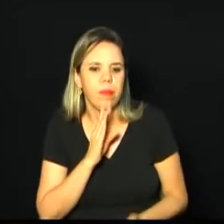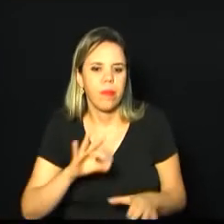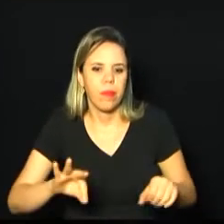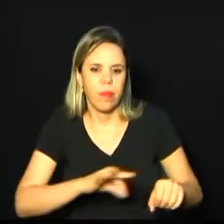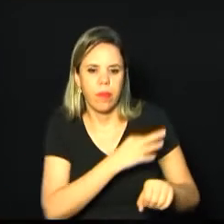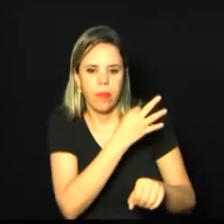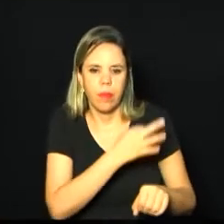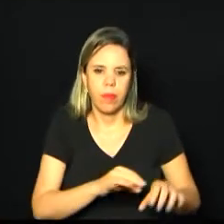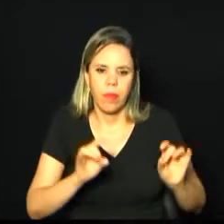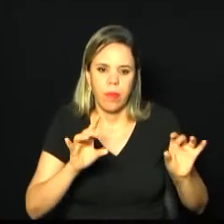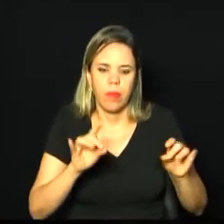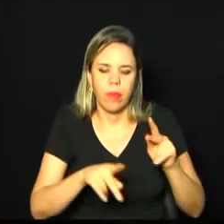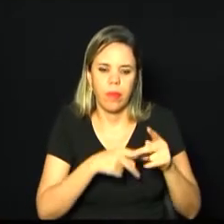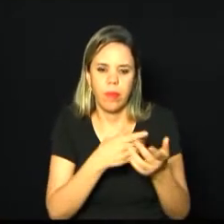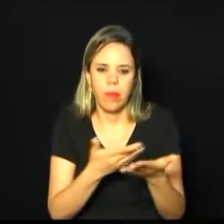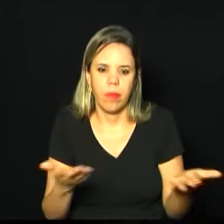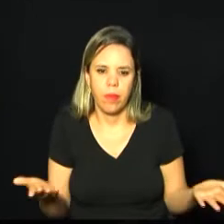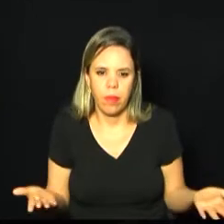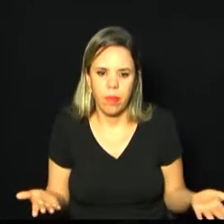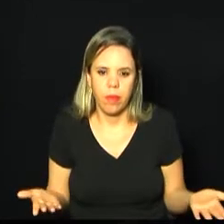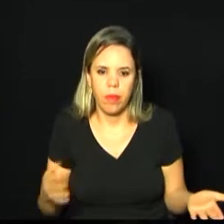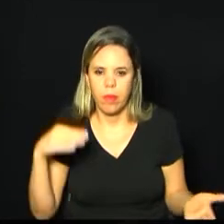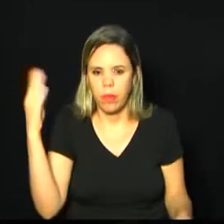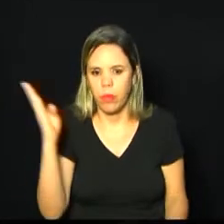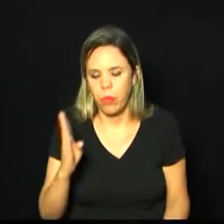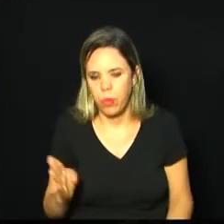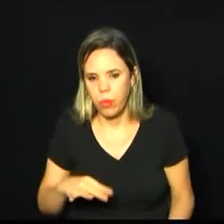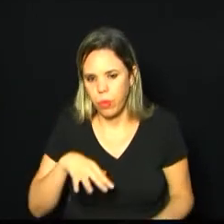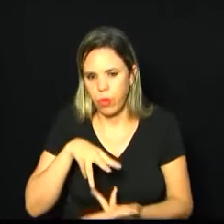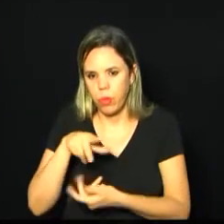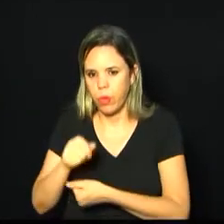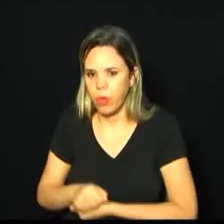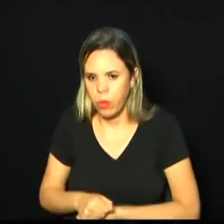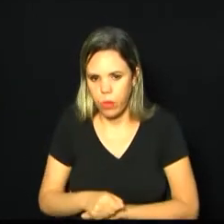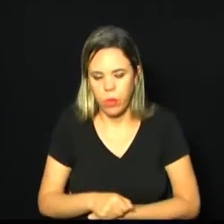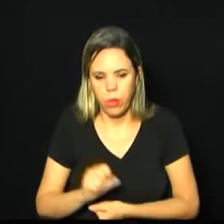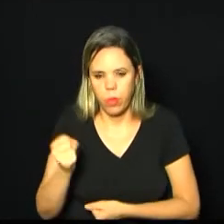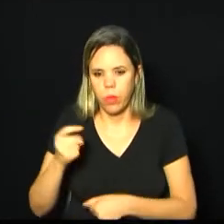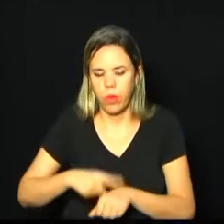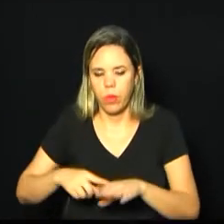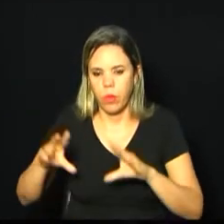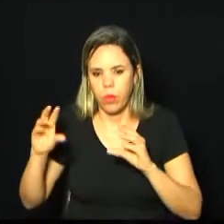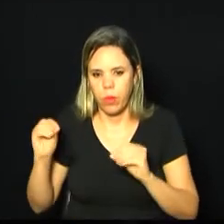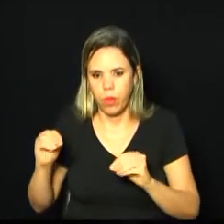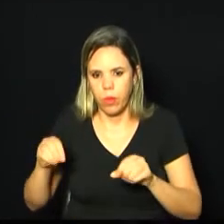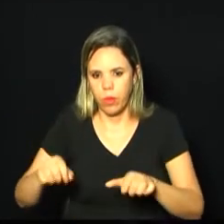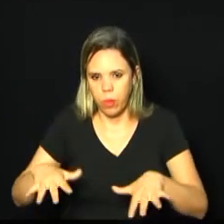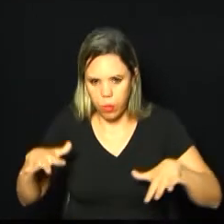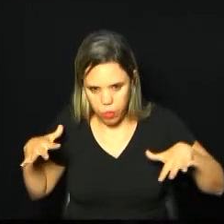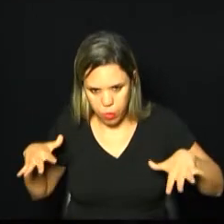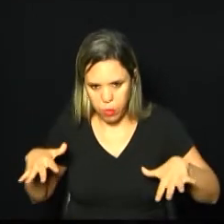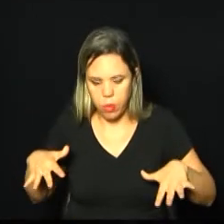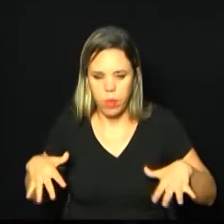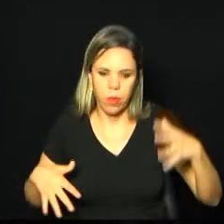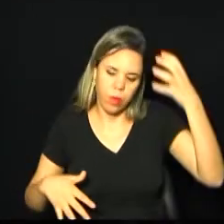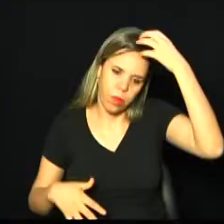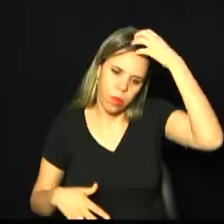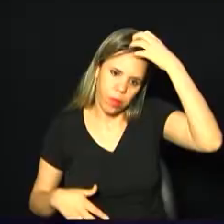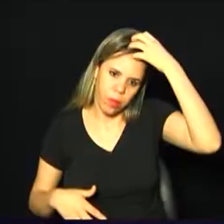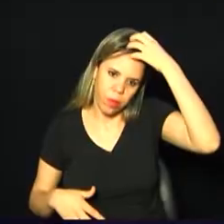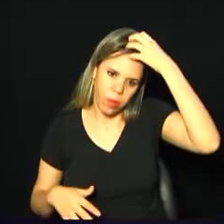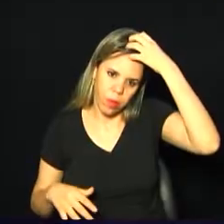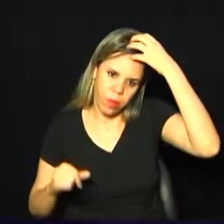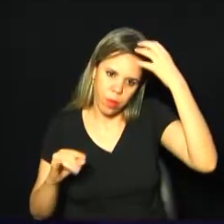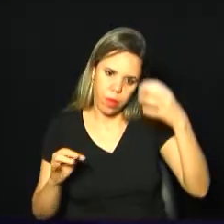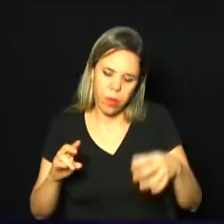concerto erudito e popular da série O Brasil e as 8 horas da noite no auditório rainha do mosteiro de